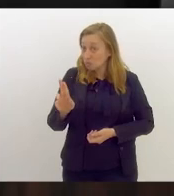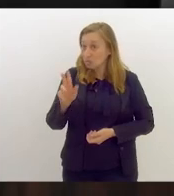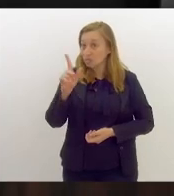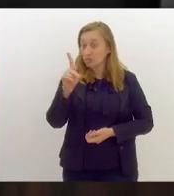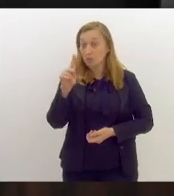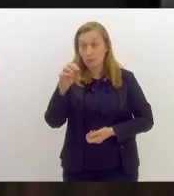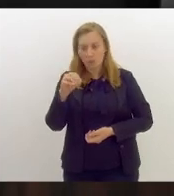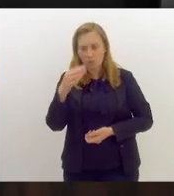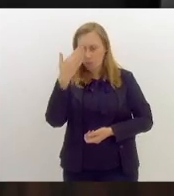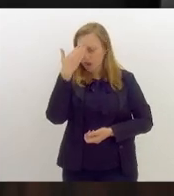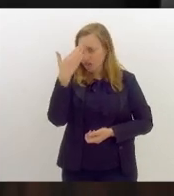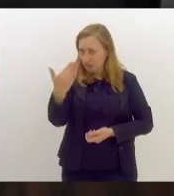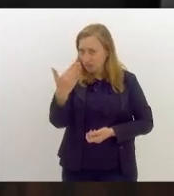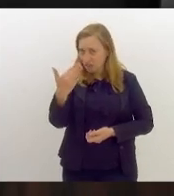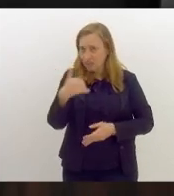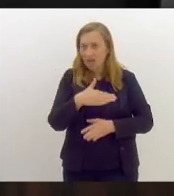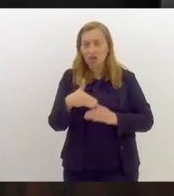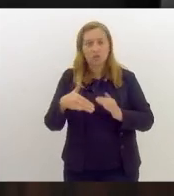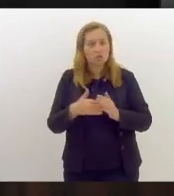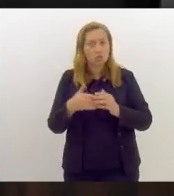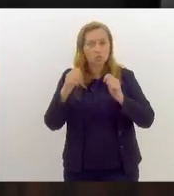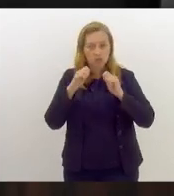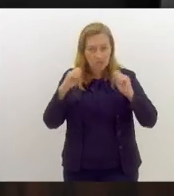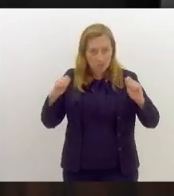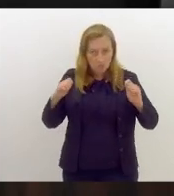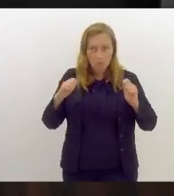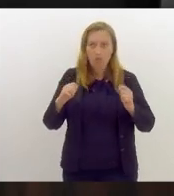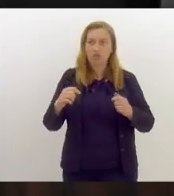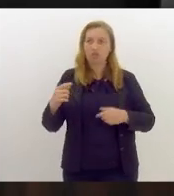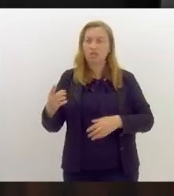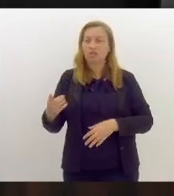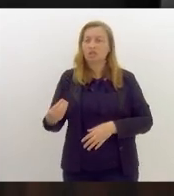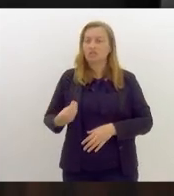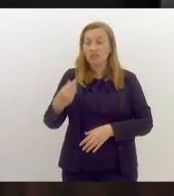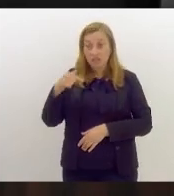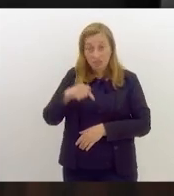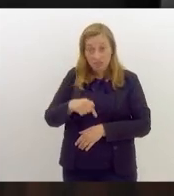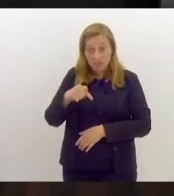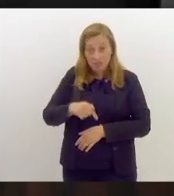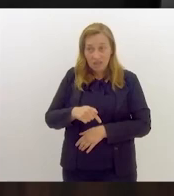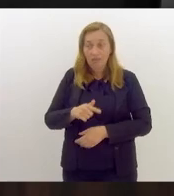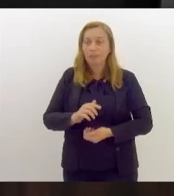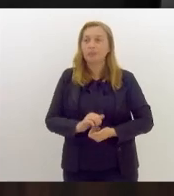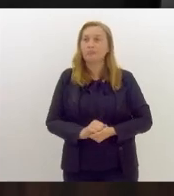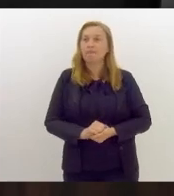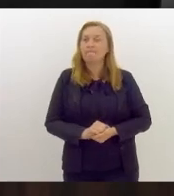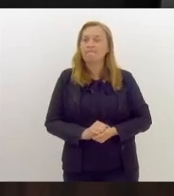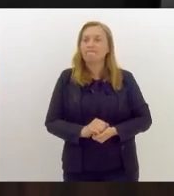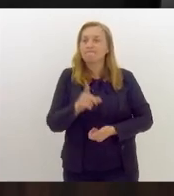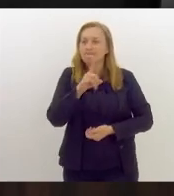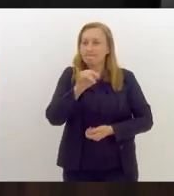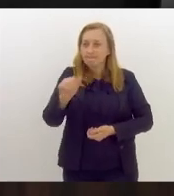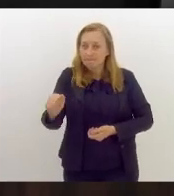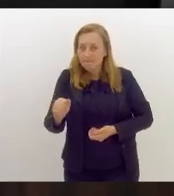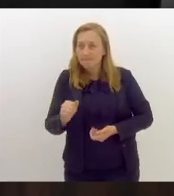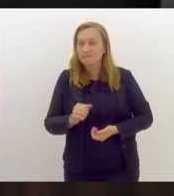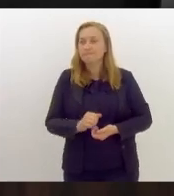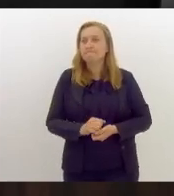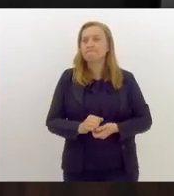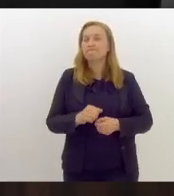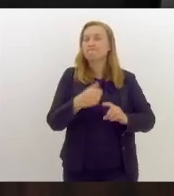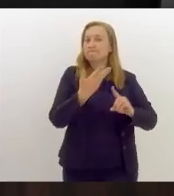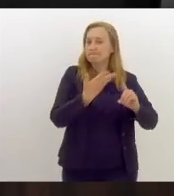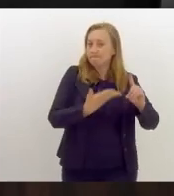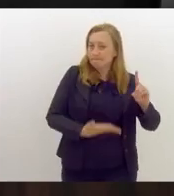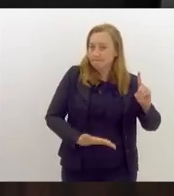eu agradeço a todos os assessores que estiveram conosco aqui nesses dias que antecederam a